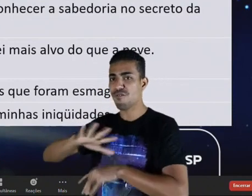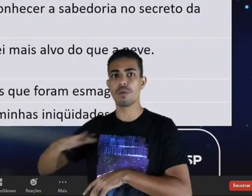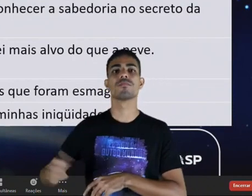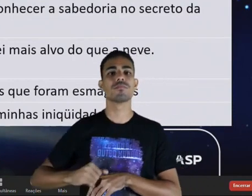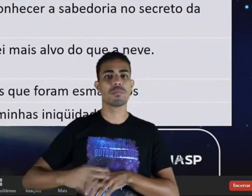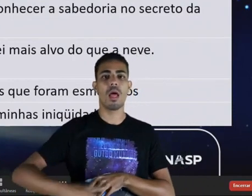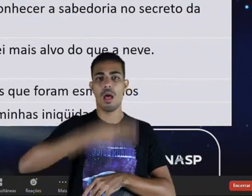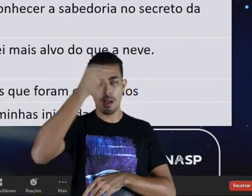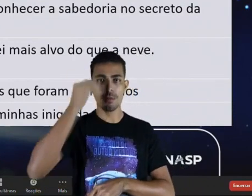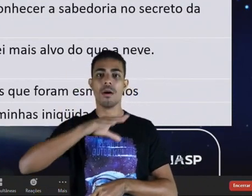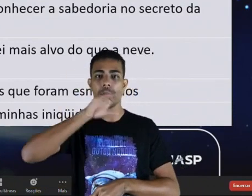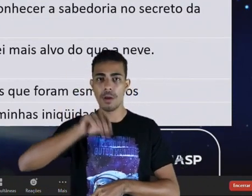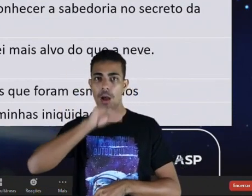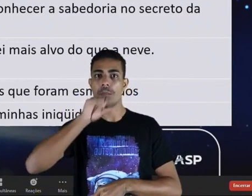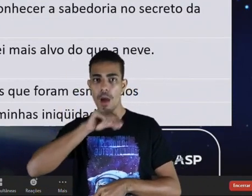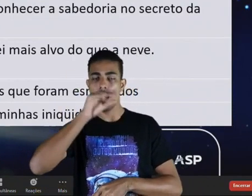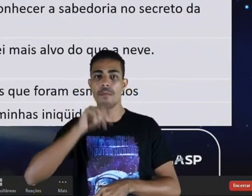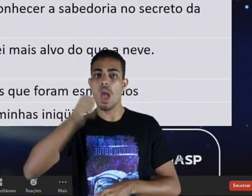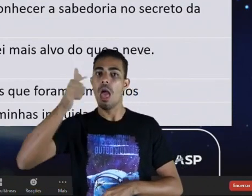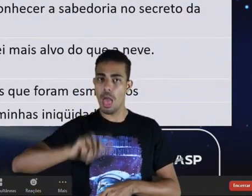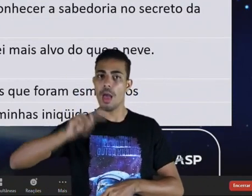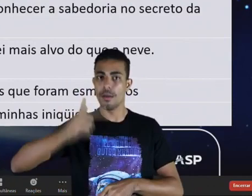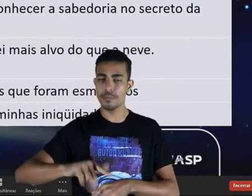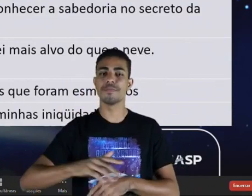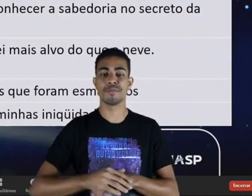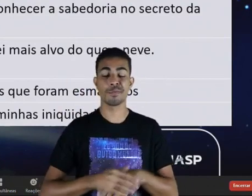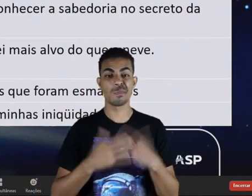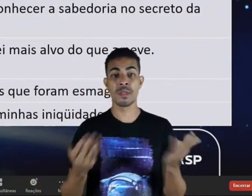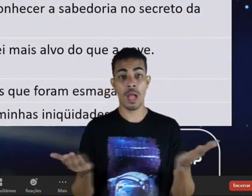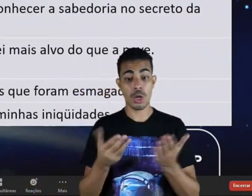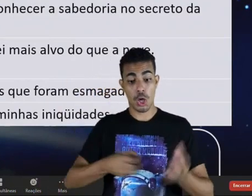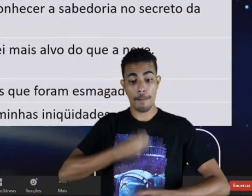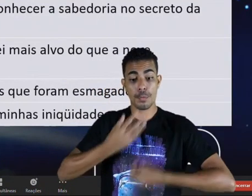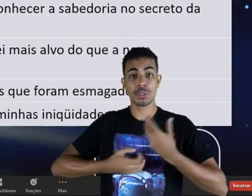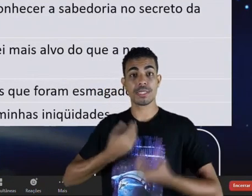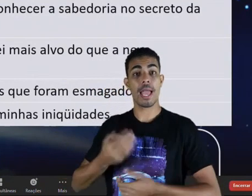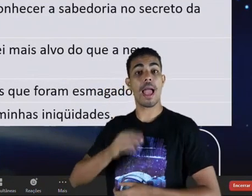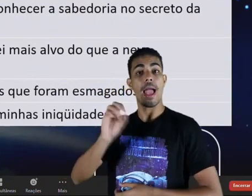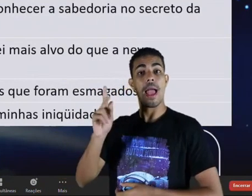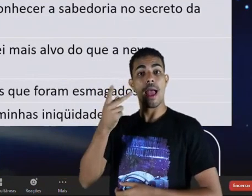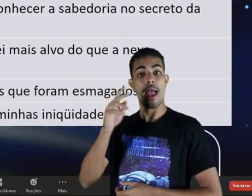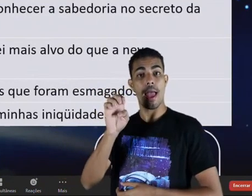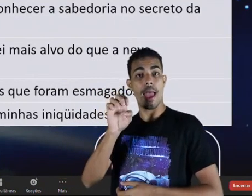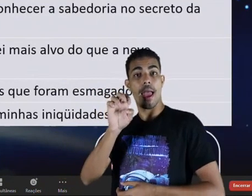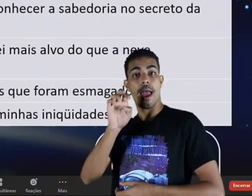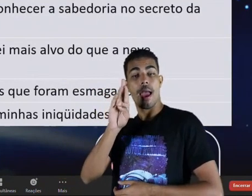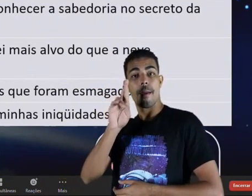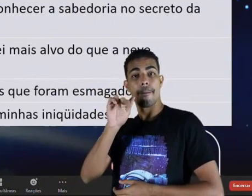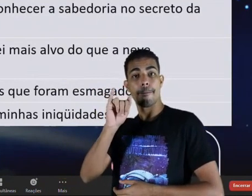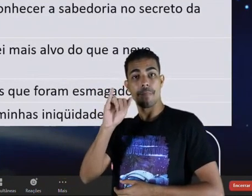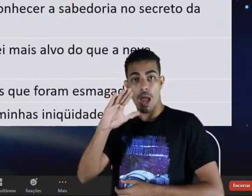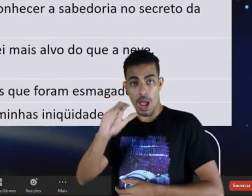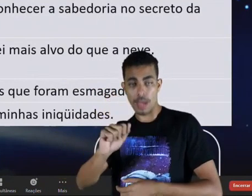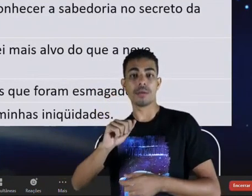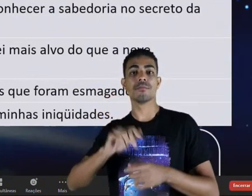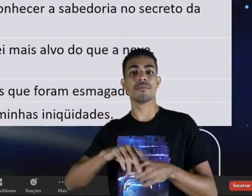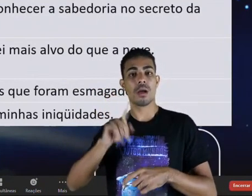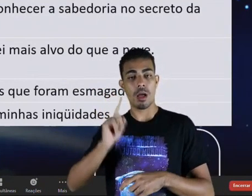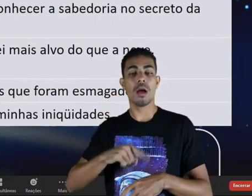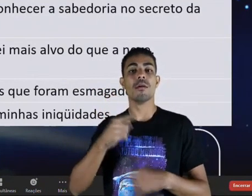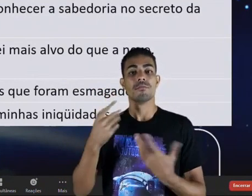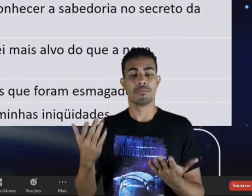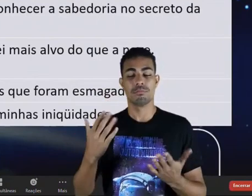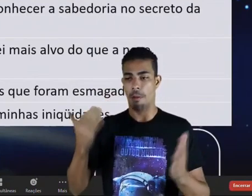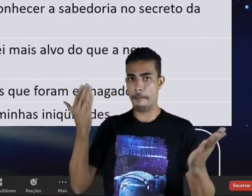agora conhecem como funcionava a poesia hebraica dessa época, olha aqui o paralelismo de ideias. Olha